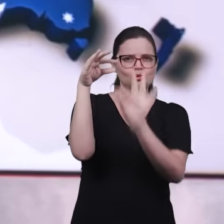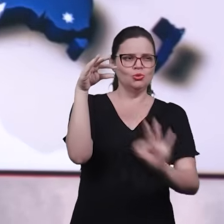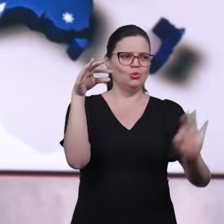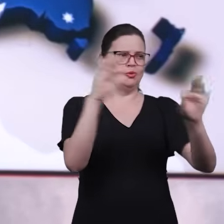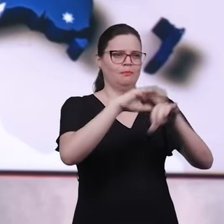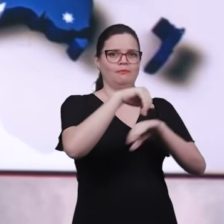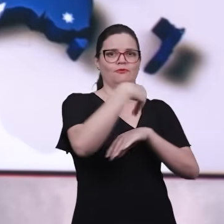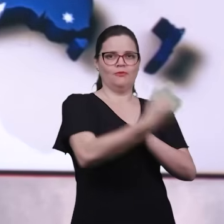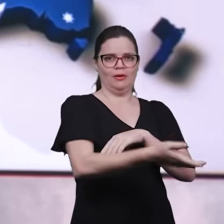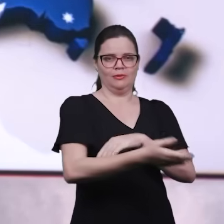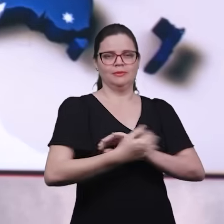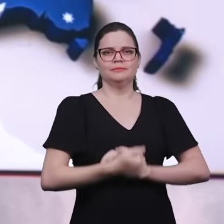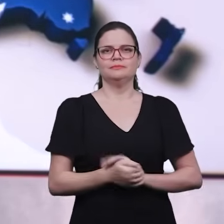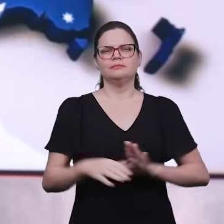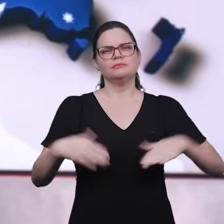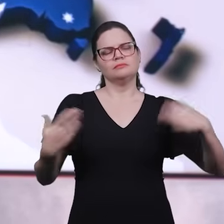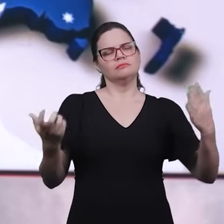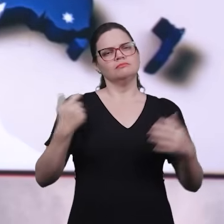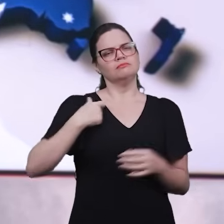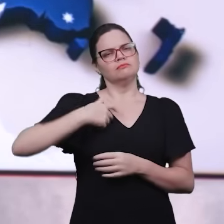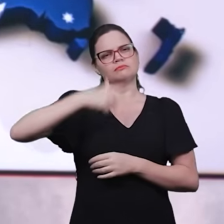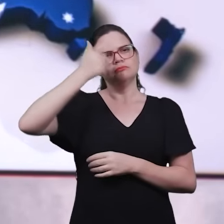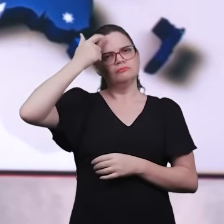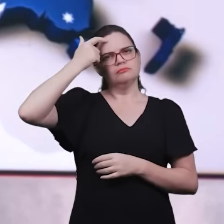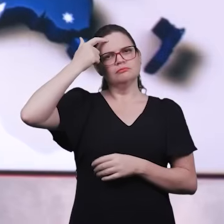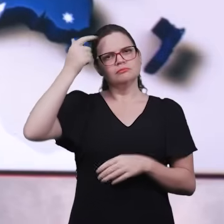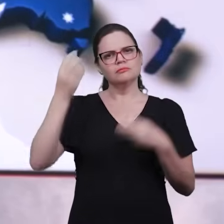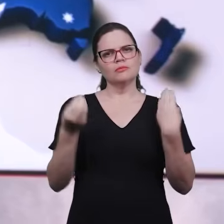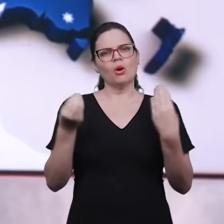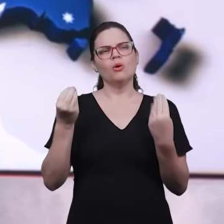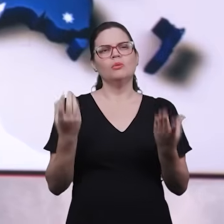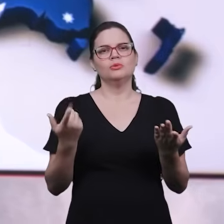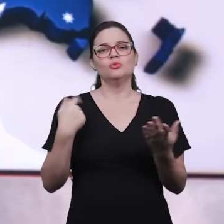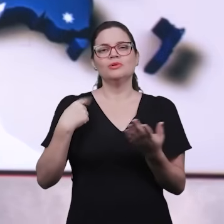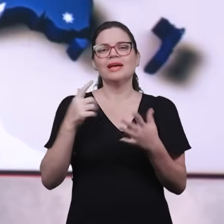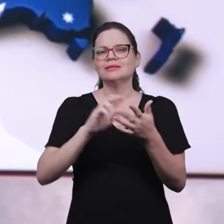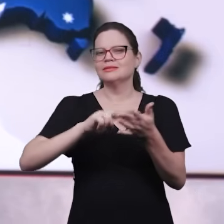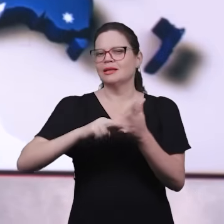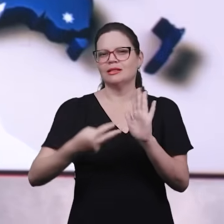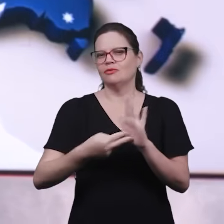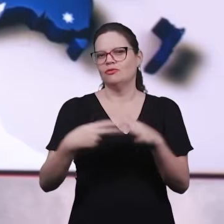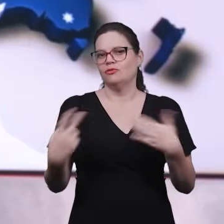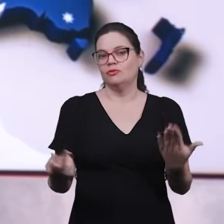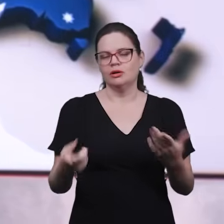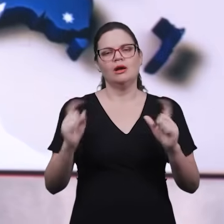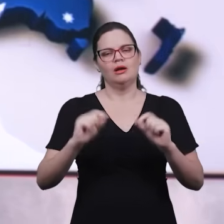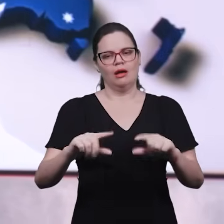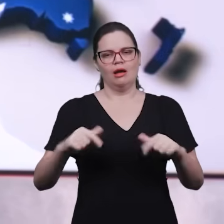Essa visão deu uma ideia do que o Espírito Santo pretendia fazer.